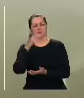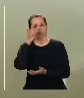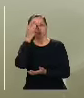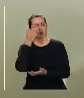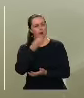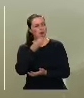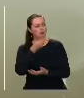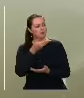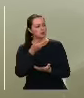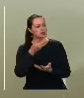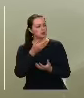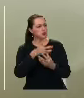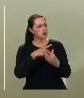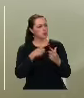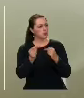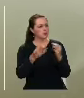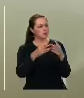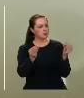mulher,